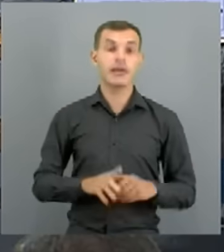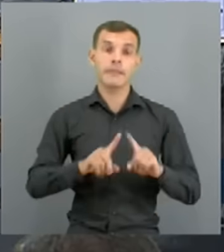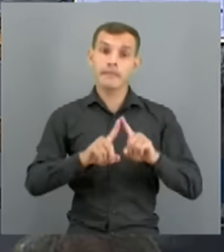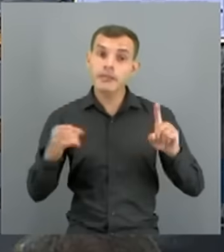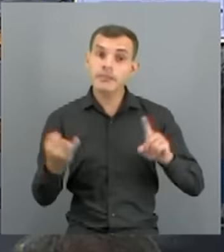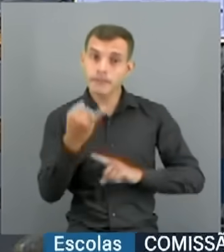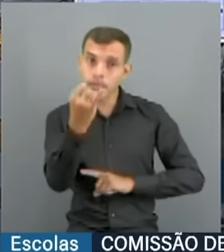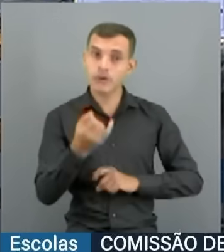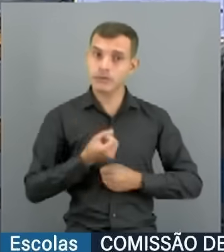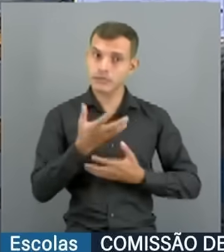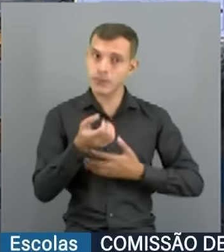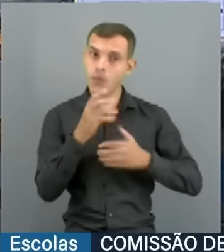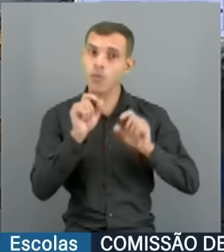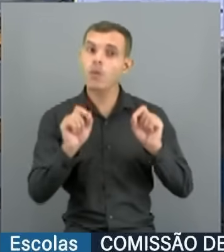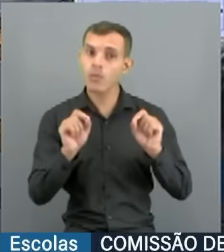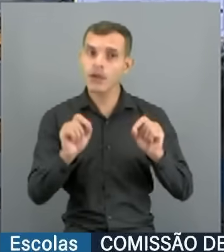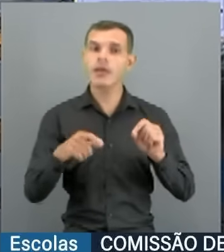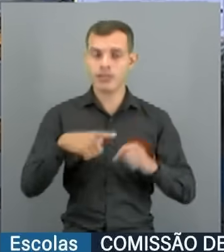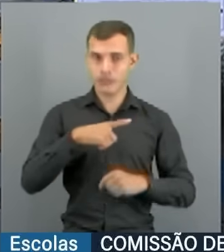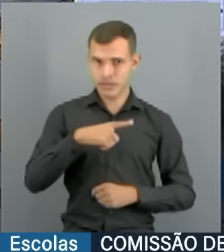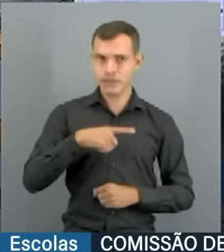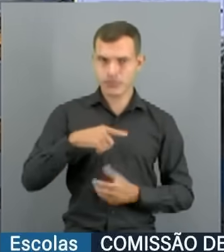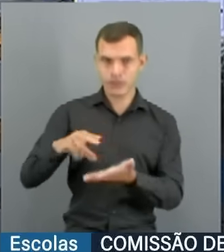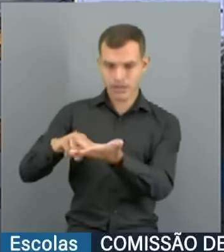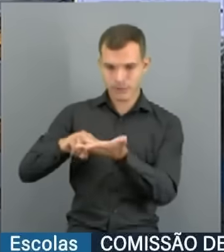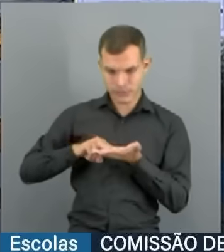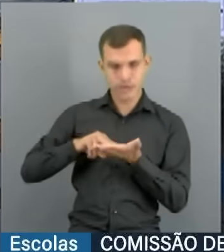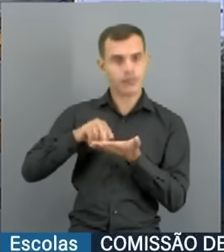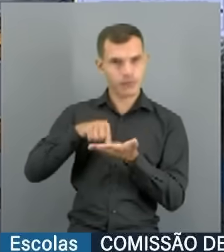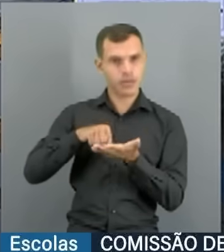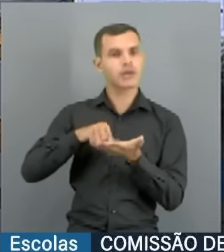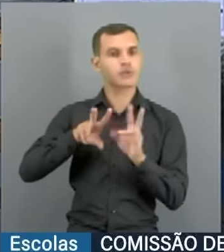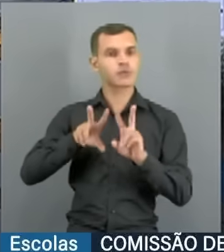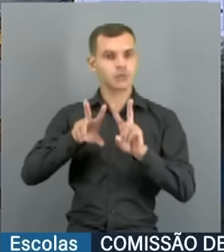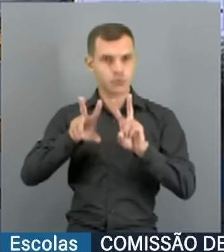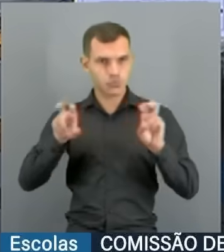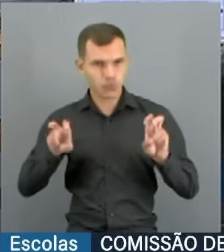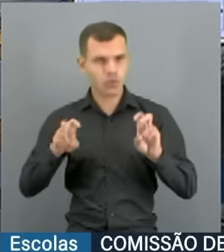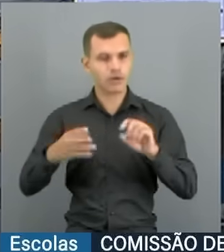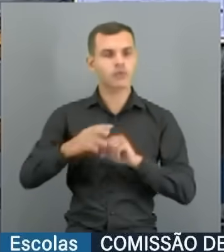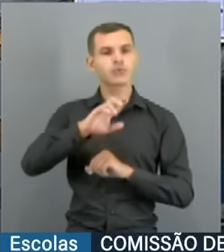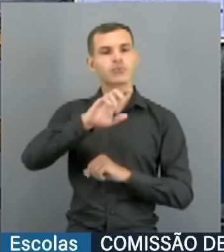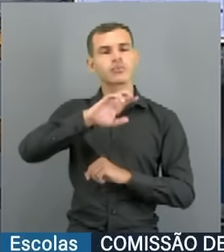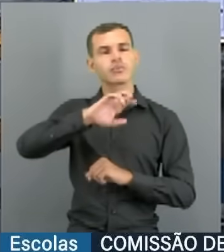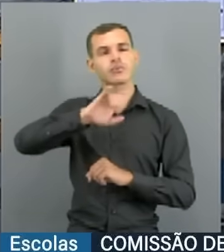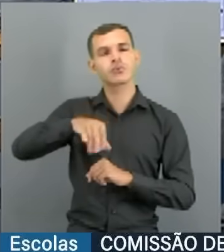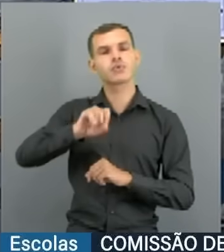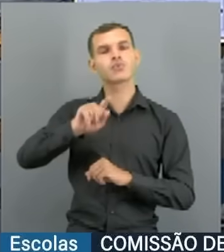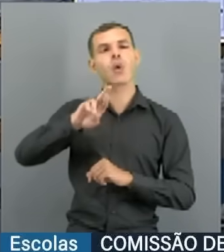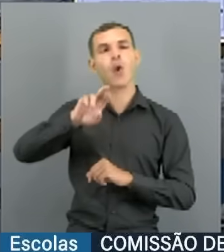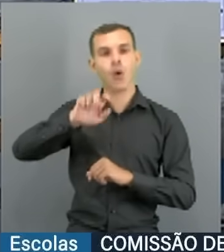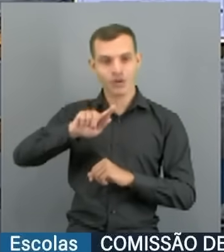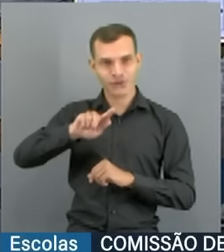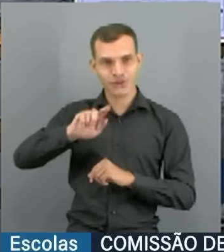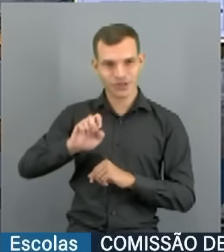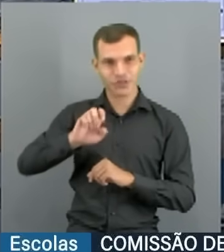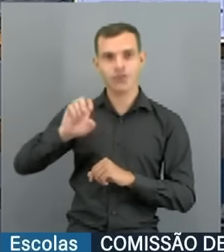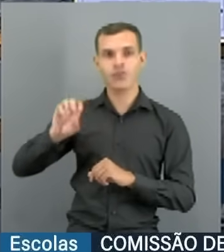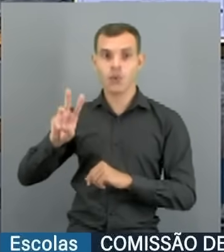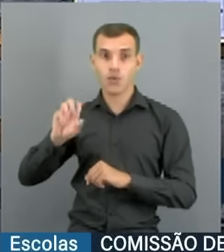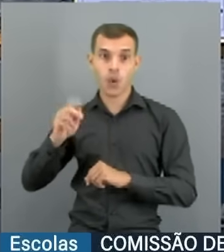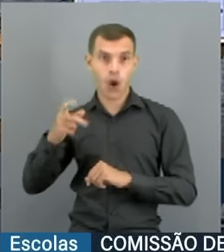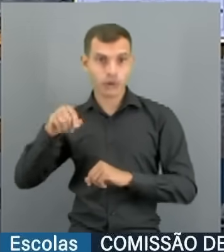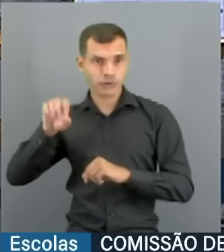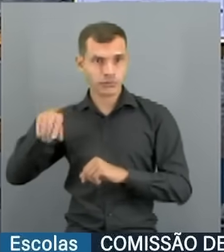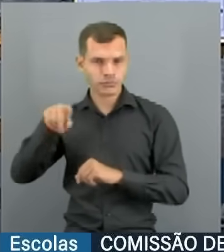uma mensagem aqui do George Washington nas conversas com o acampamento e nas trocas de mensagens que ele tinha